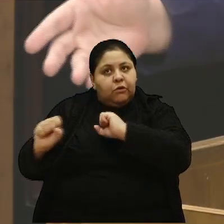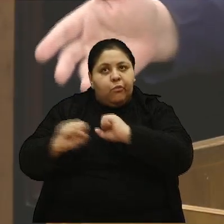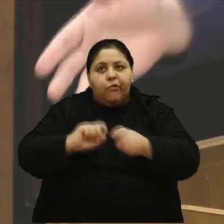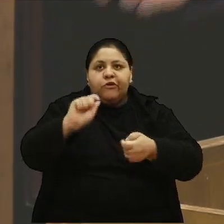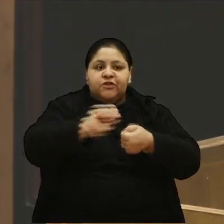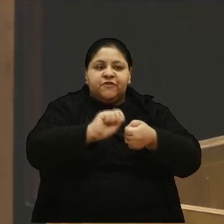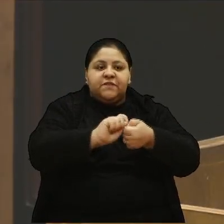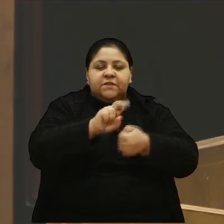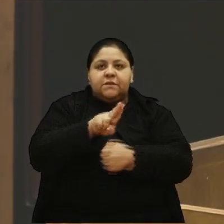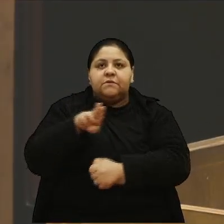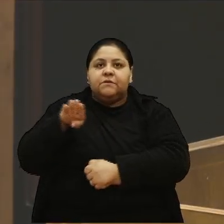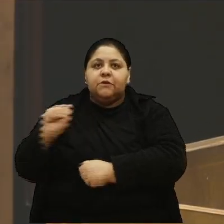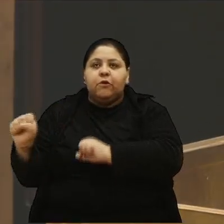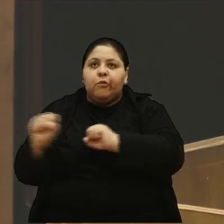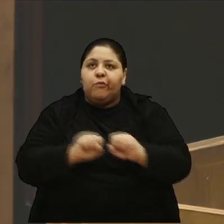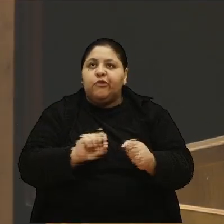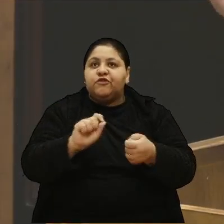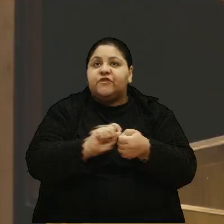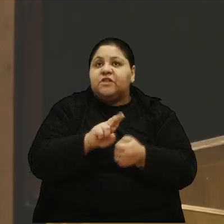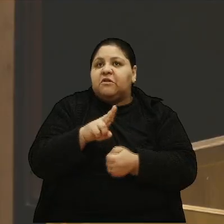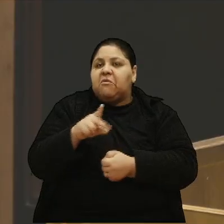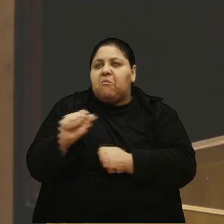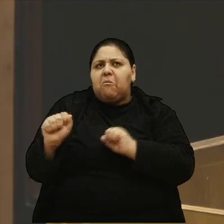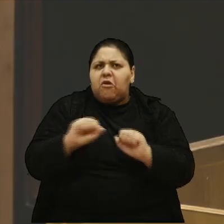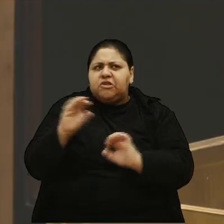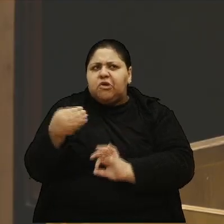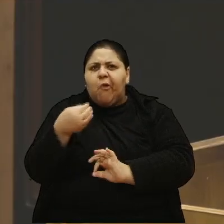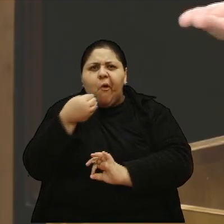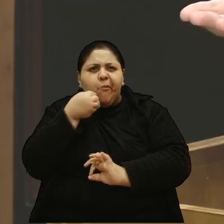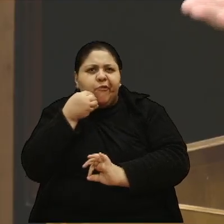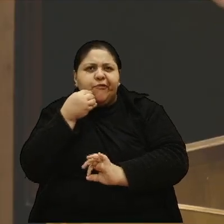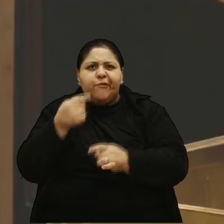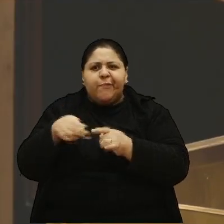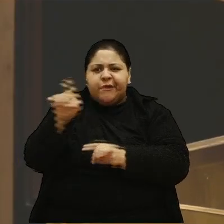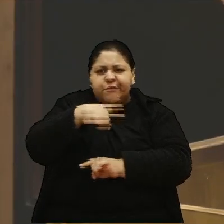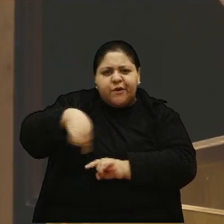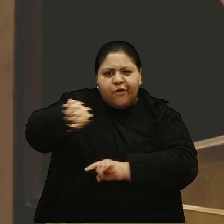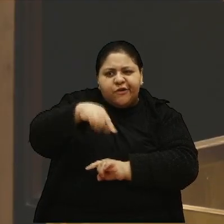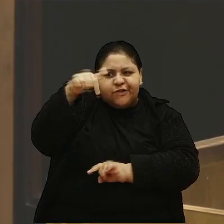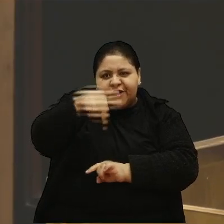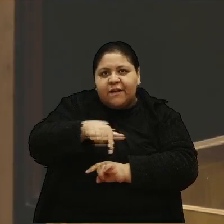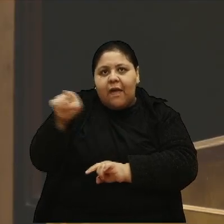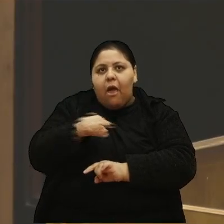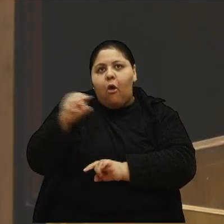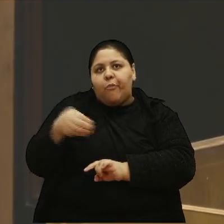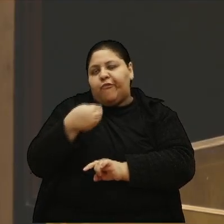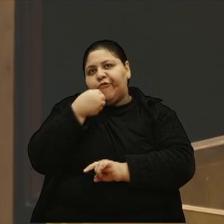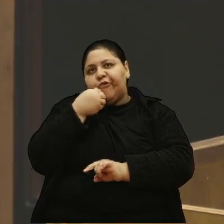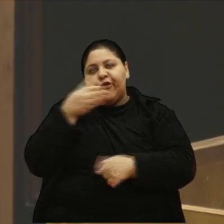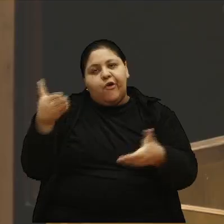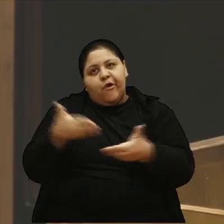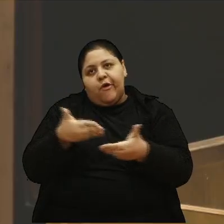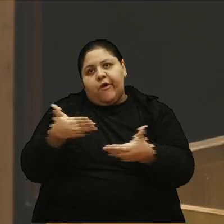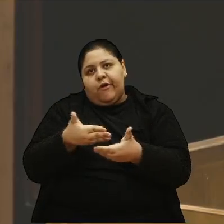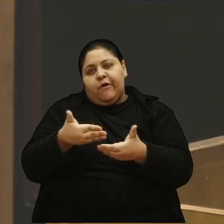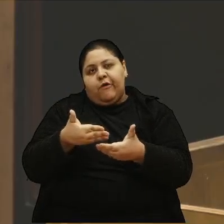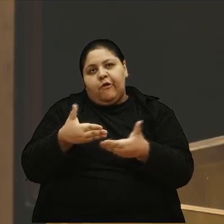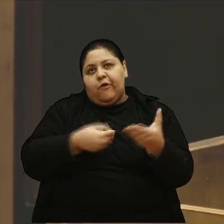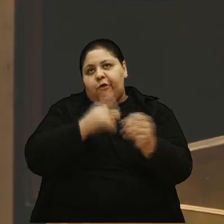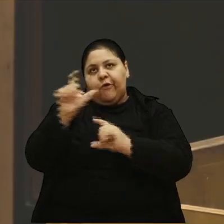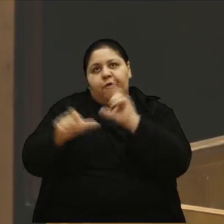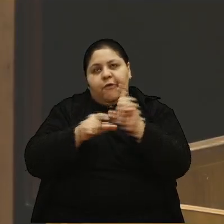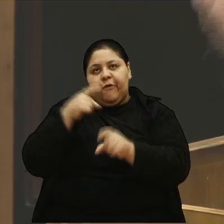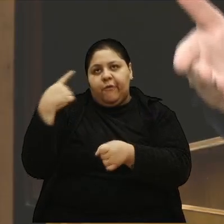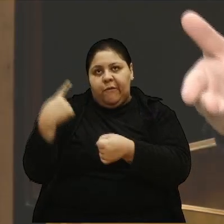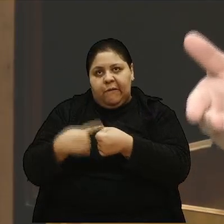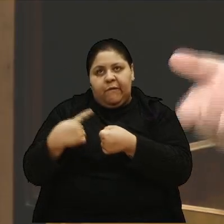na UBS, o que pode fazer na UPA. Parece uma coisa óbvia, colegas, mas para nós que estamos aqui isso é óbvio. Agora, para milhares de pessoas dessa